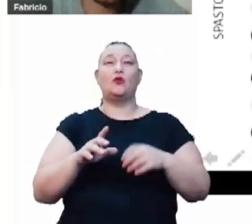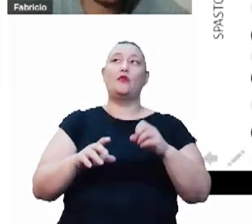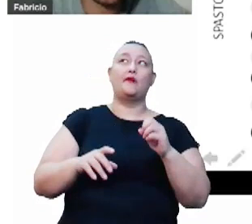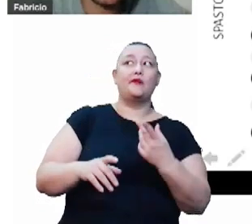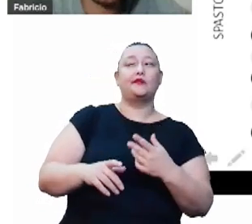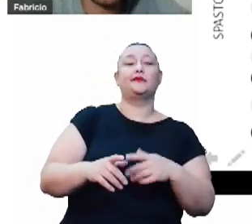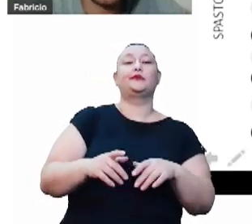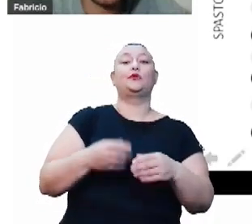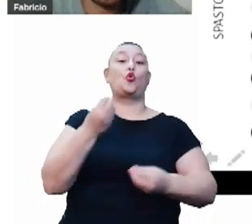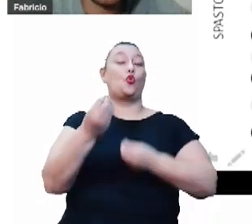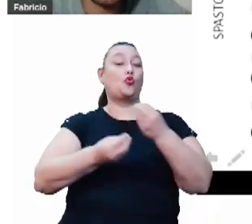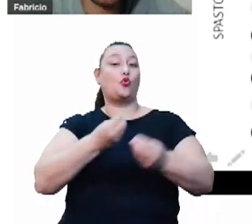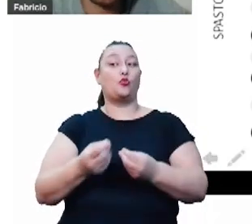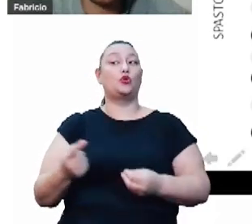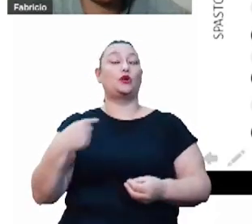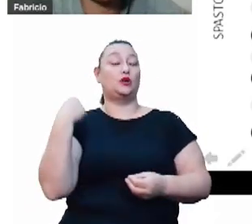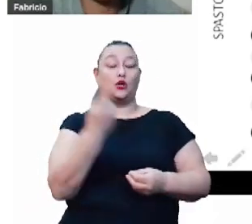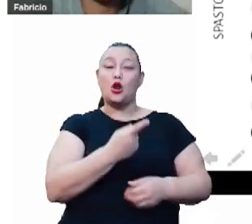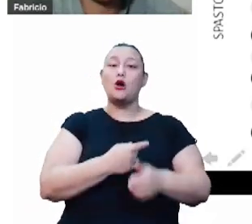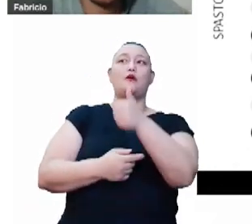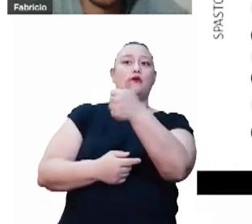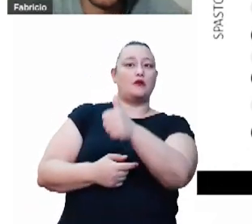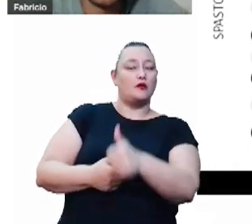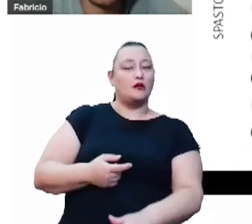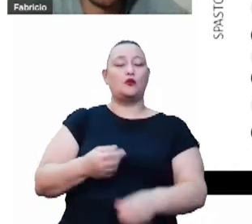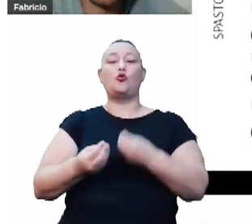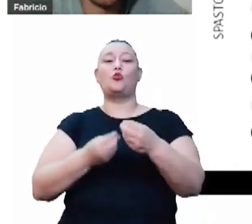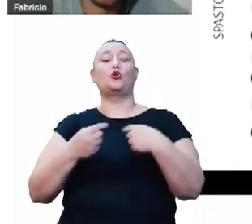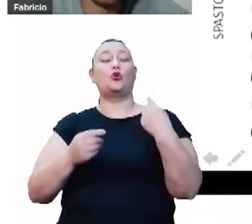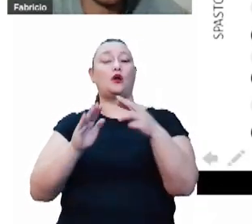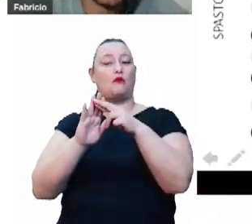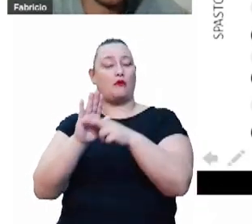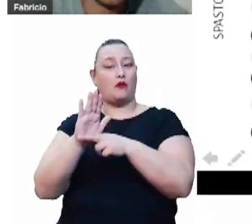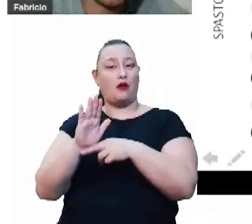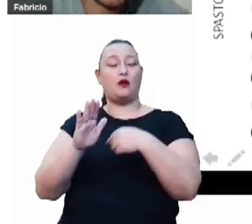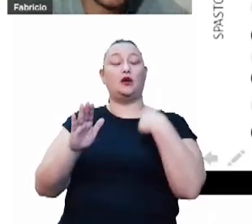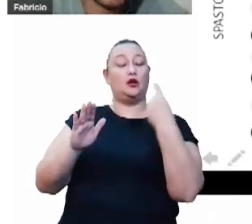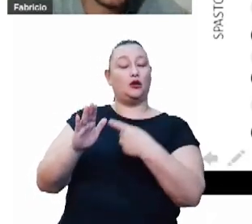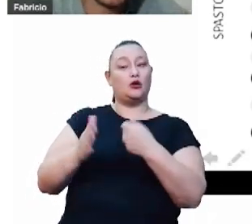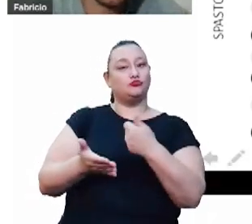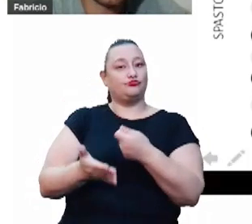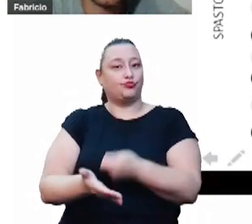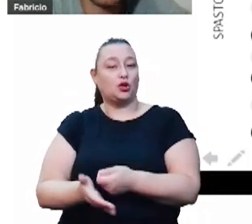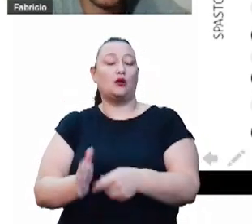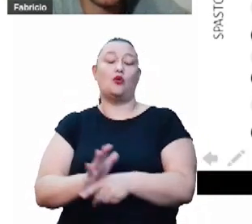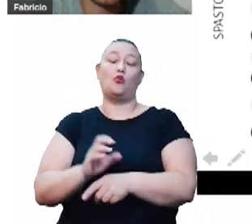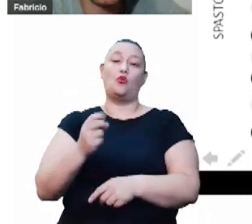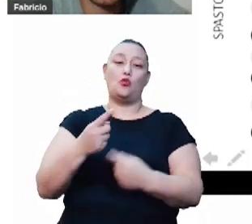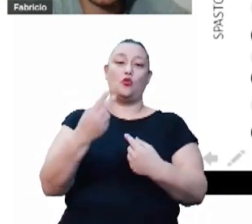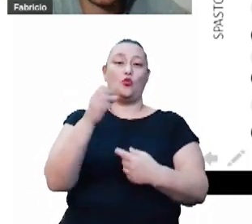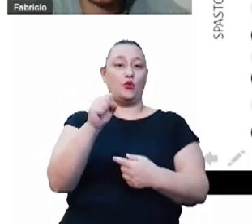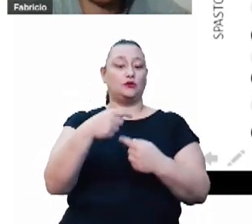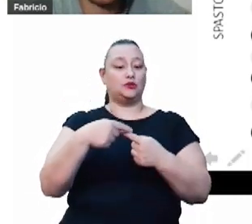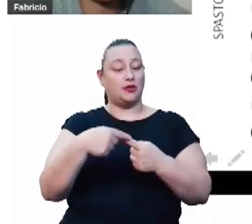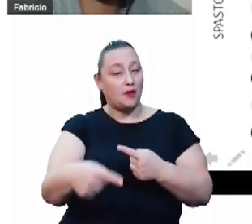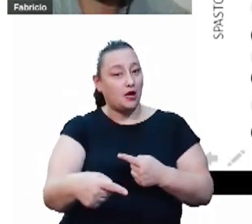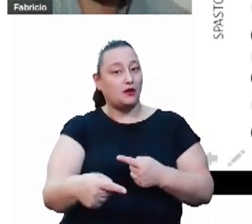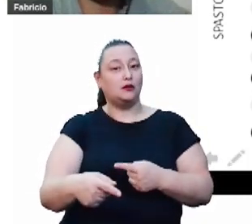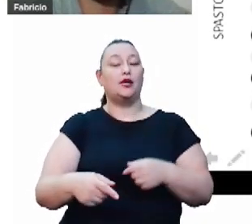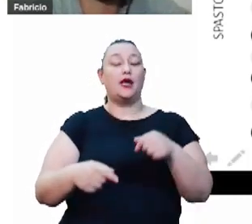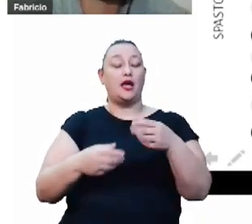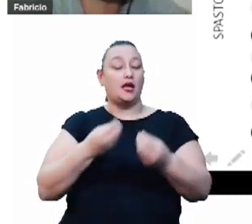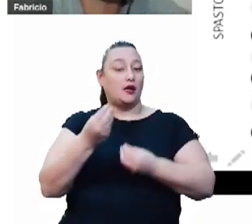acordo com o jeito que a gente avaliou, com o protocolo que a gente avaliou, com o jeito de aplicar essas 8 semanas, esse